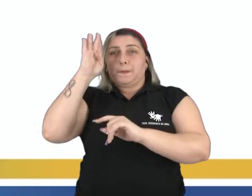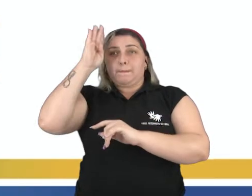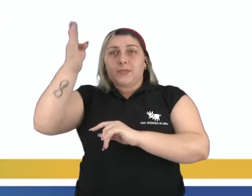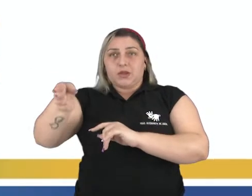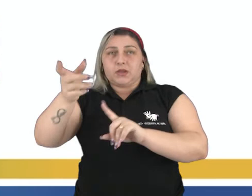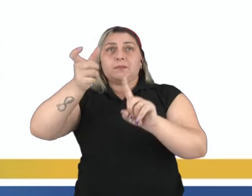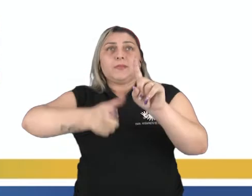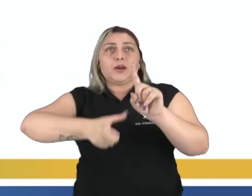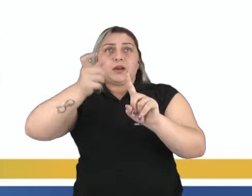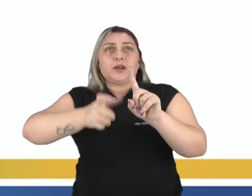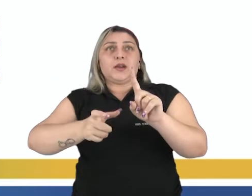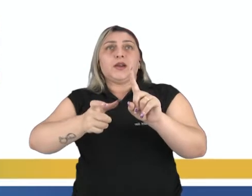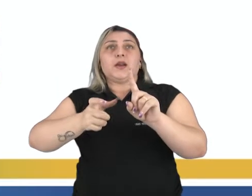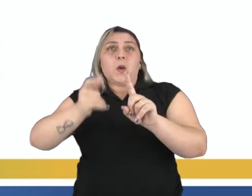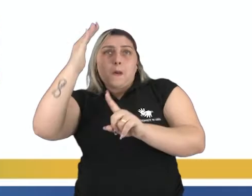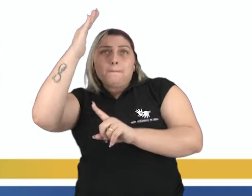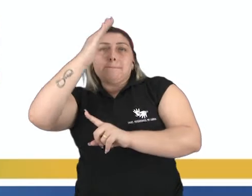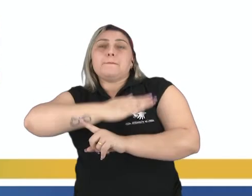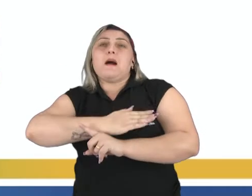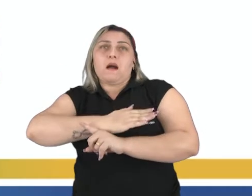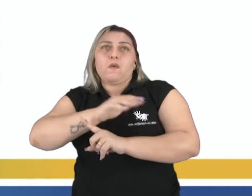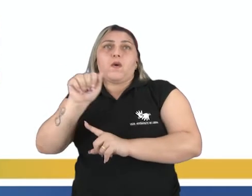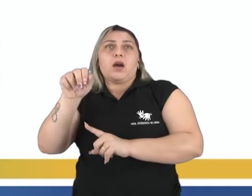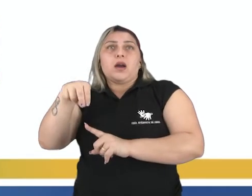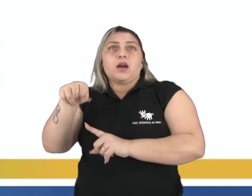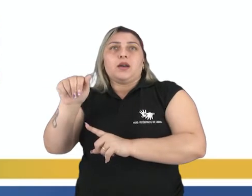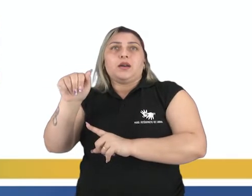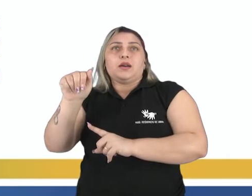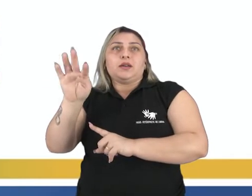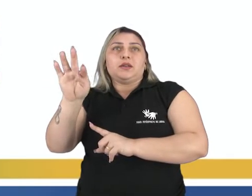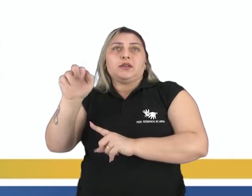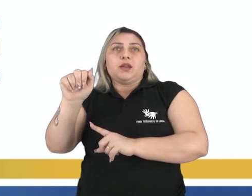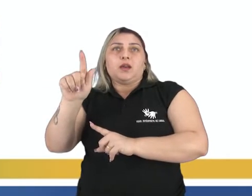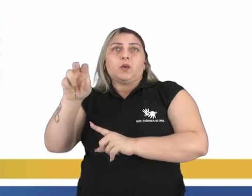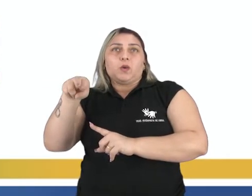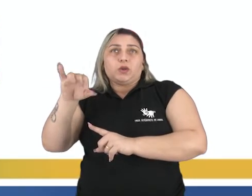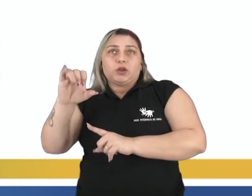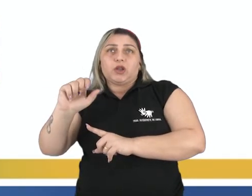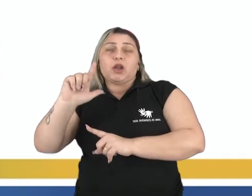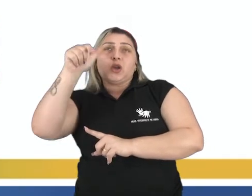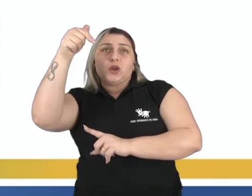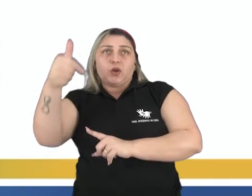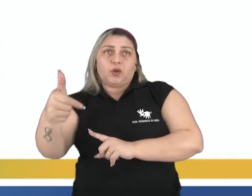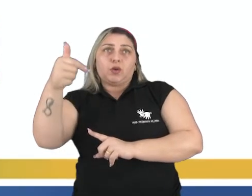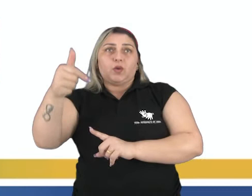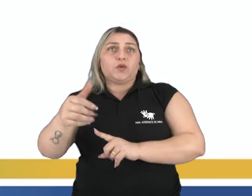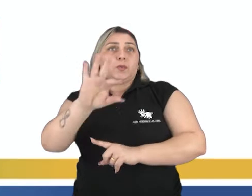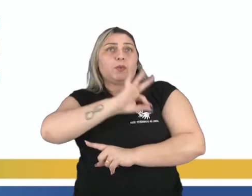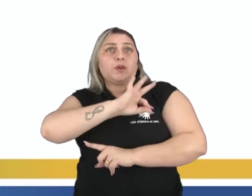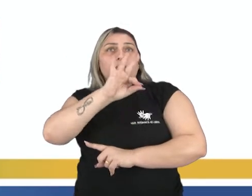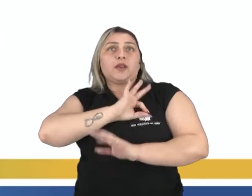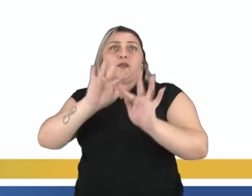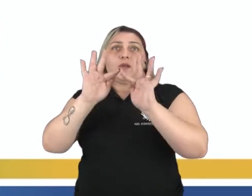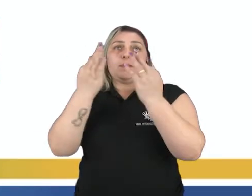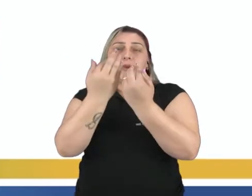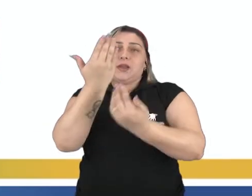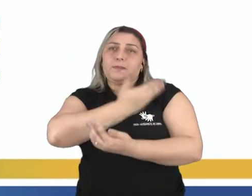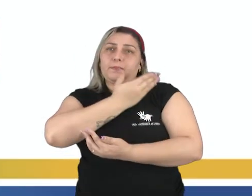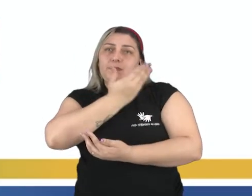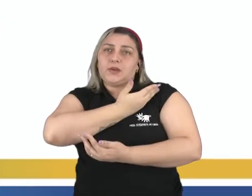protagonistas nós temos o vilão que é o antagonista né e outros secundários como os policiais